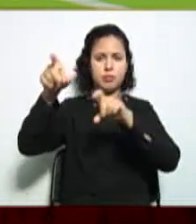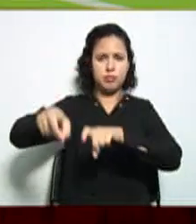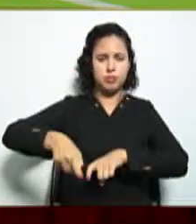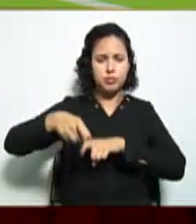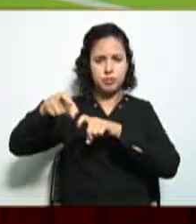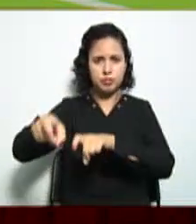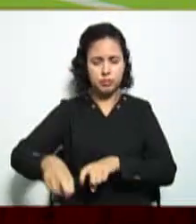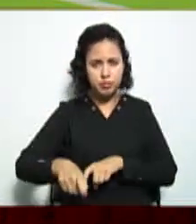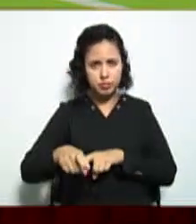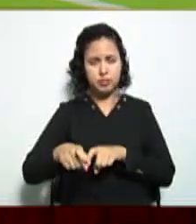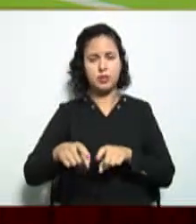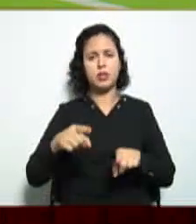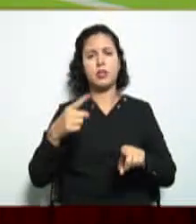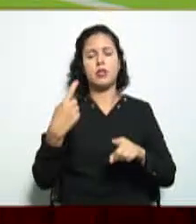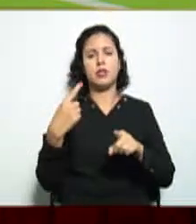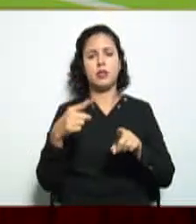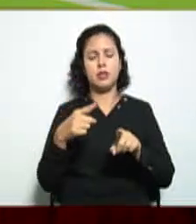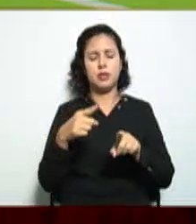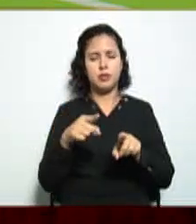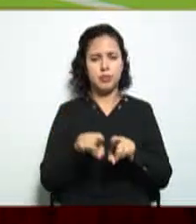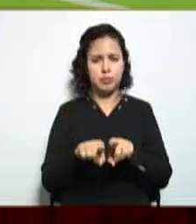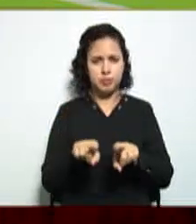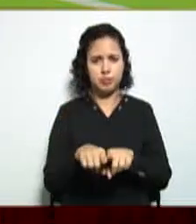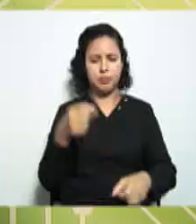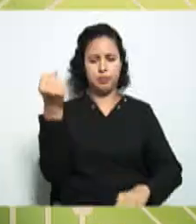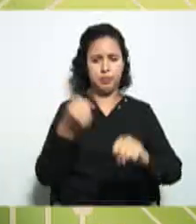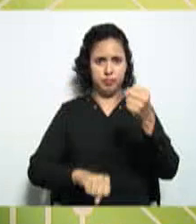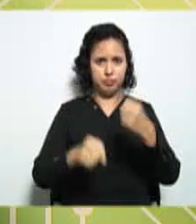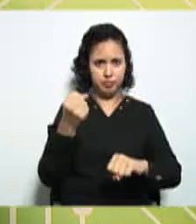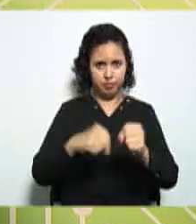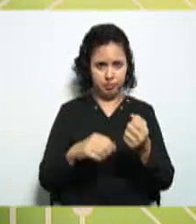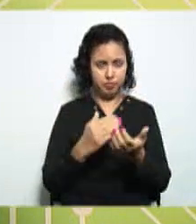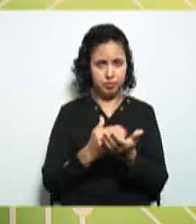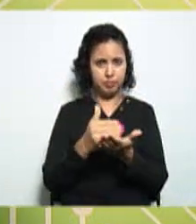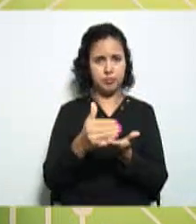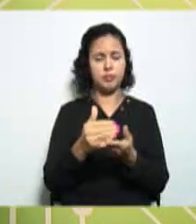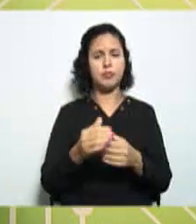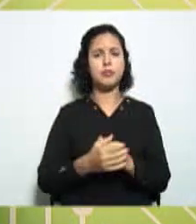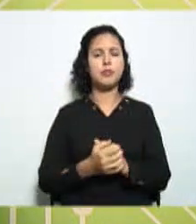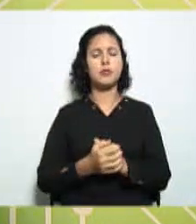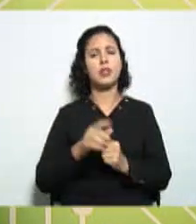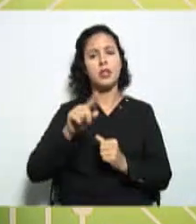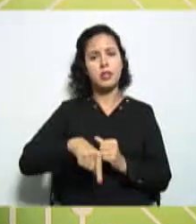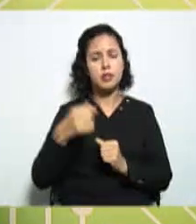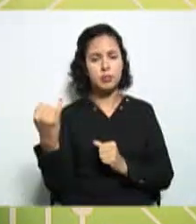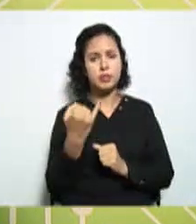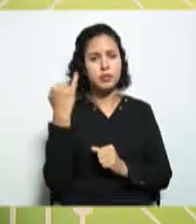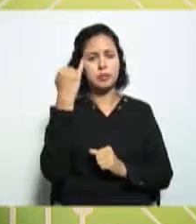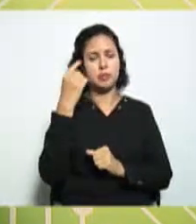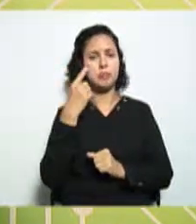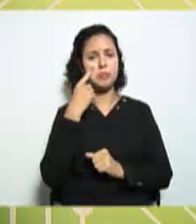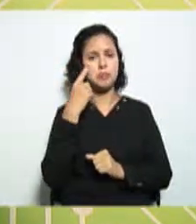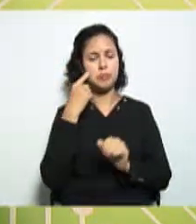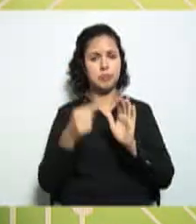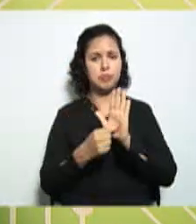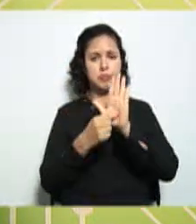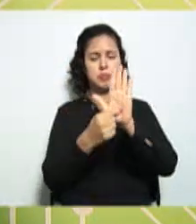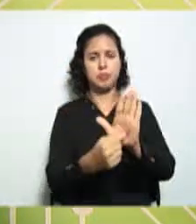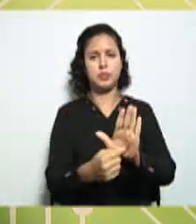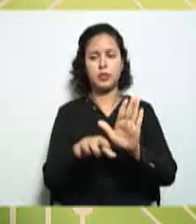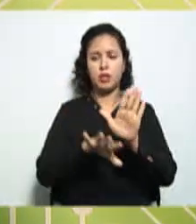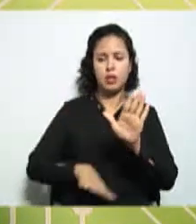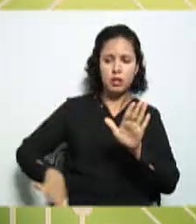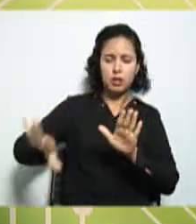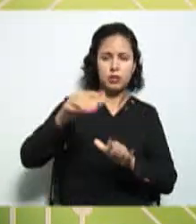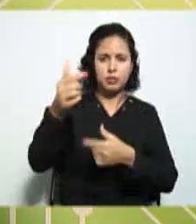área da indústria está começando. Então é importante que a gente mostre, né, como é que está esse campo de atuação para